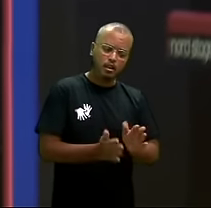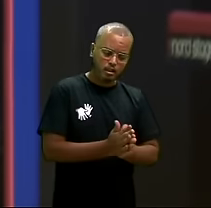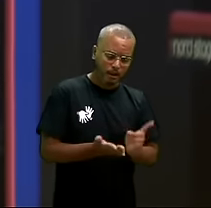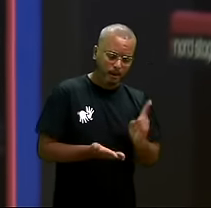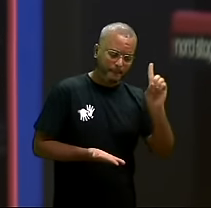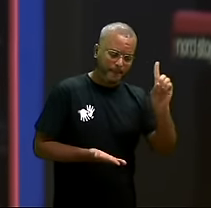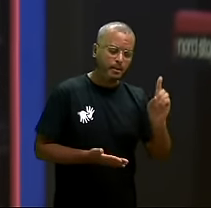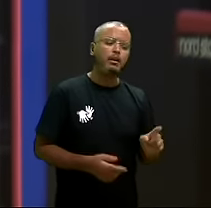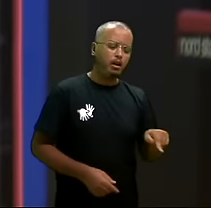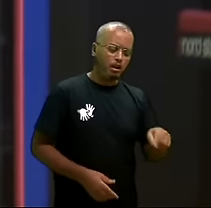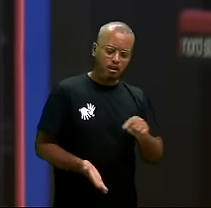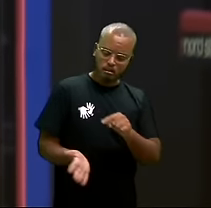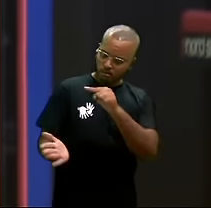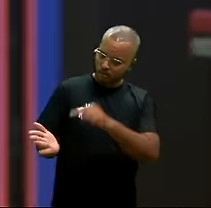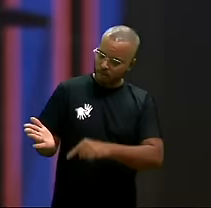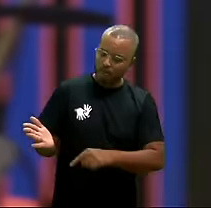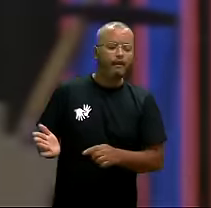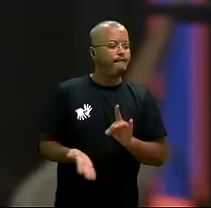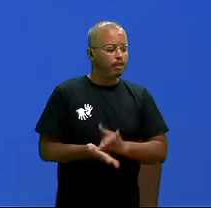Qualquer outra coisa que disser para você é mentira.